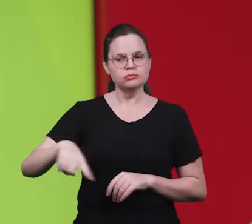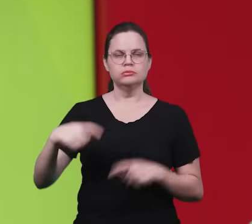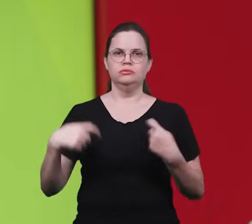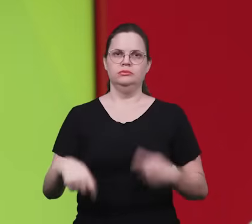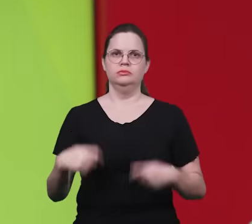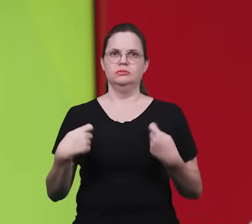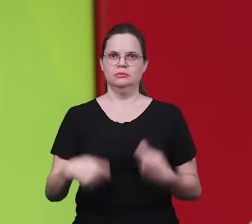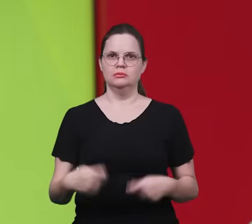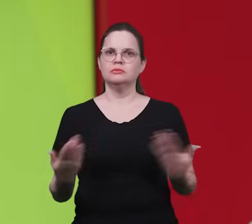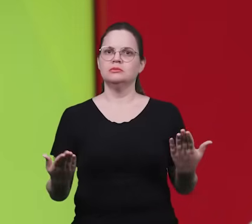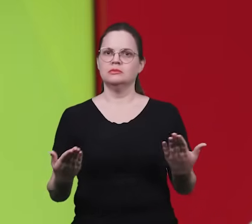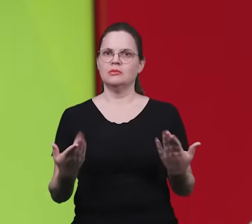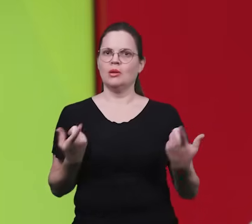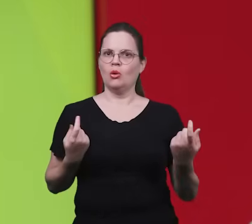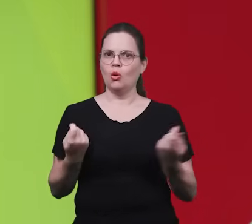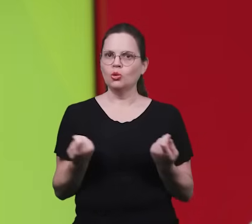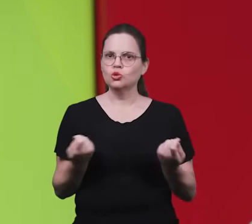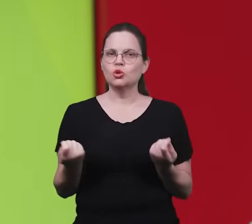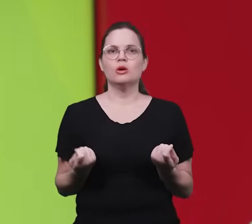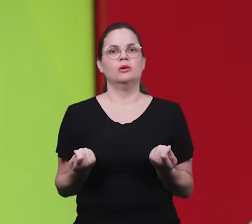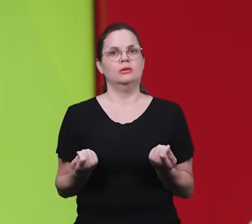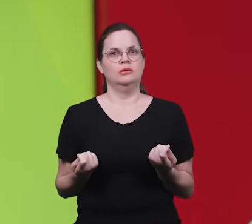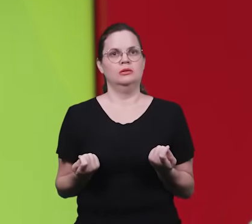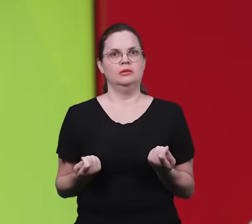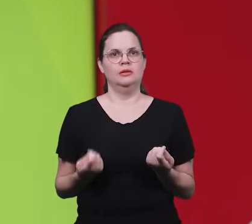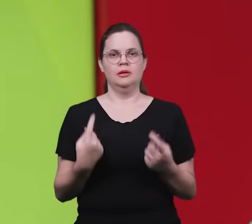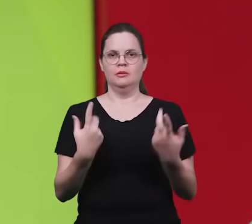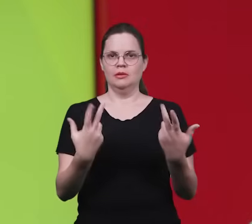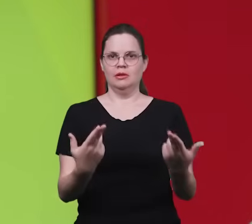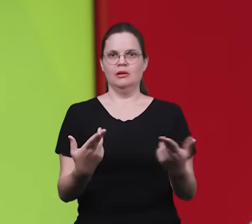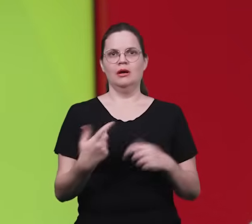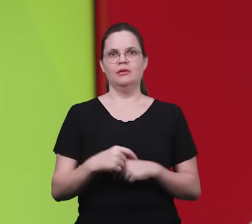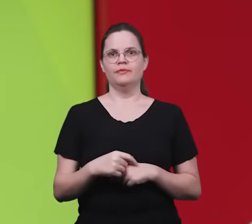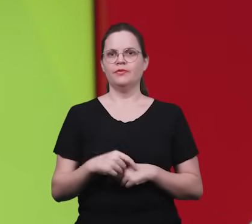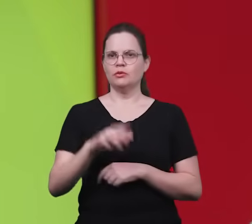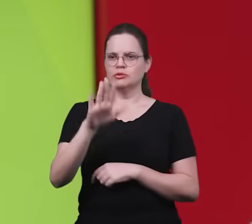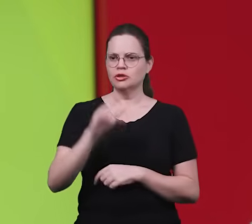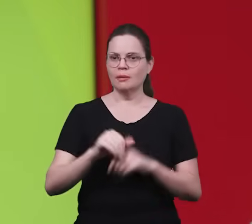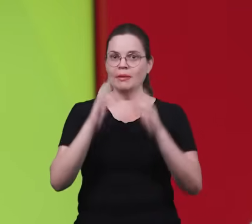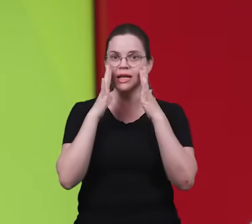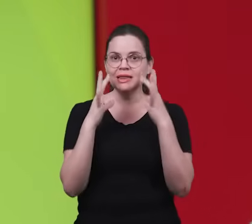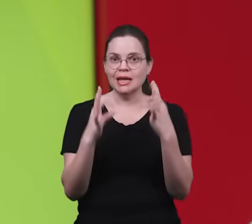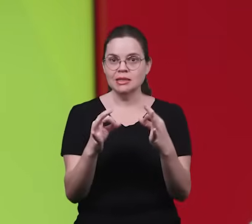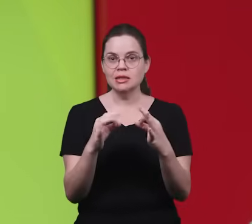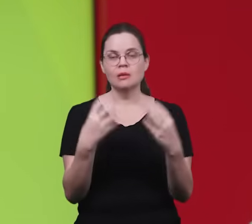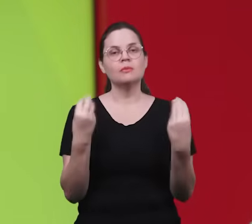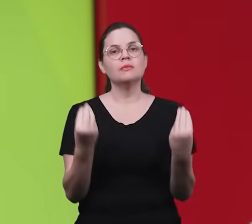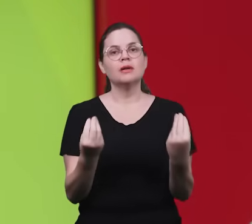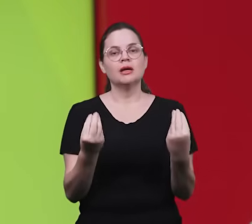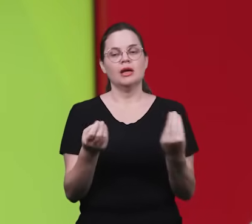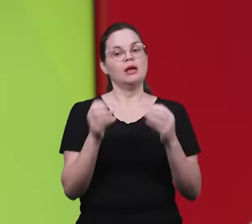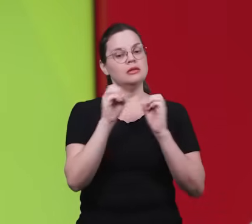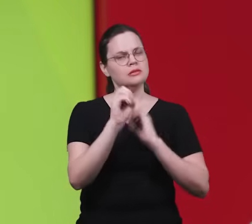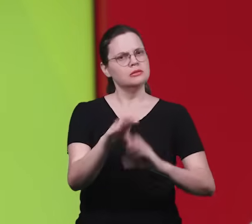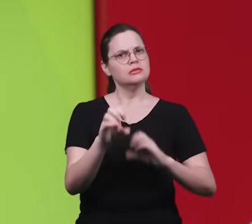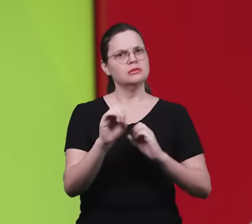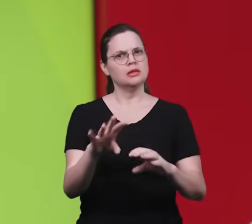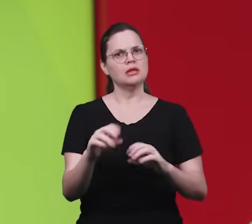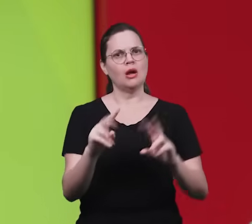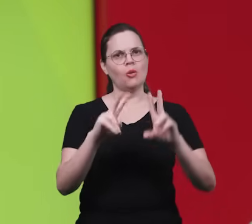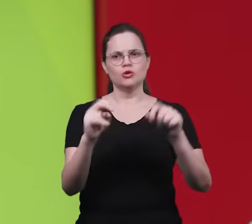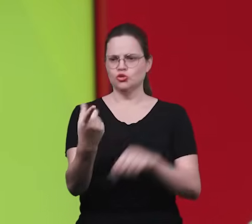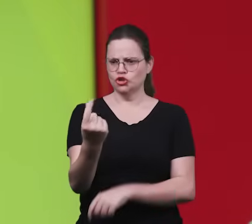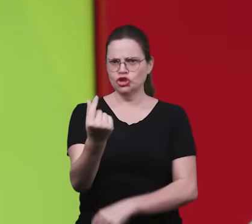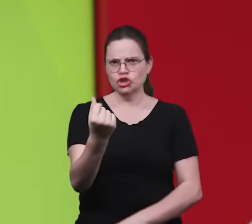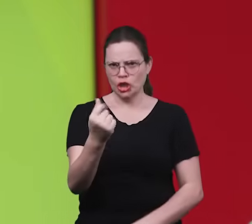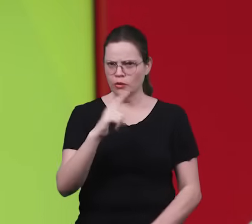que precisamos ter esse autocontrole. Quando a Carla nos fala assim, vamos chamar a atenção para ensinar aos nossos filhos o valor do